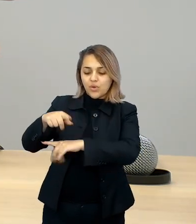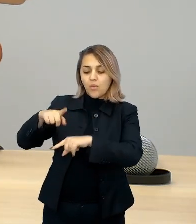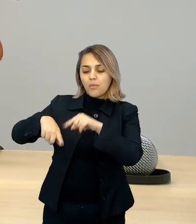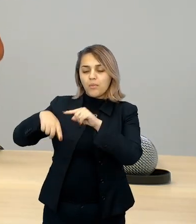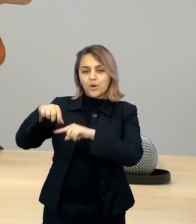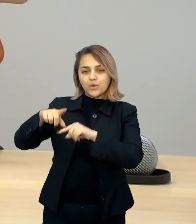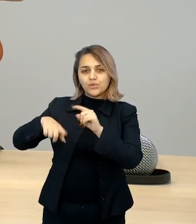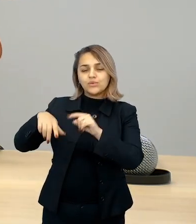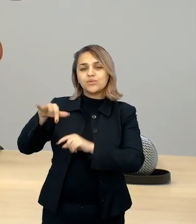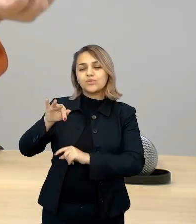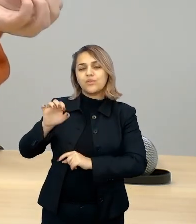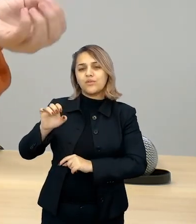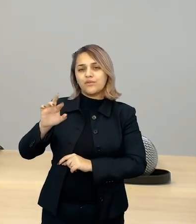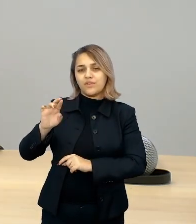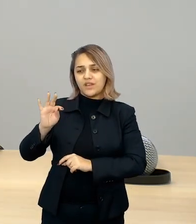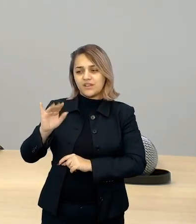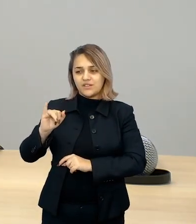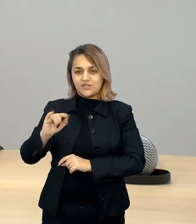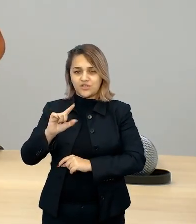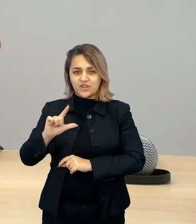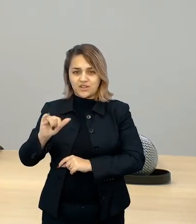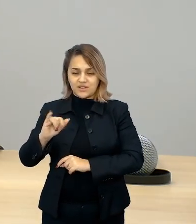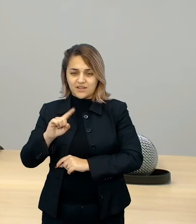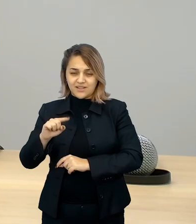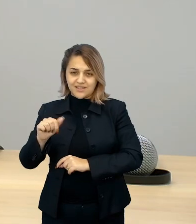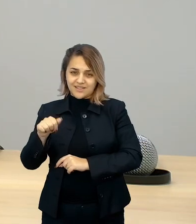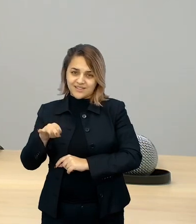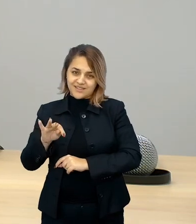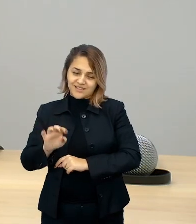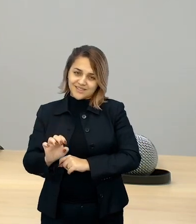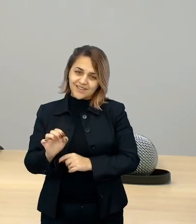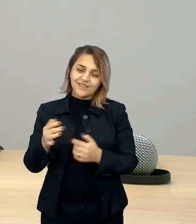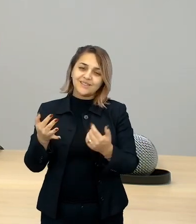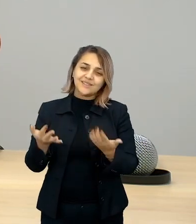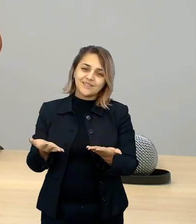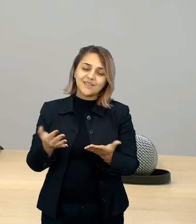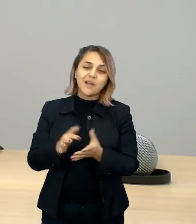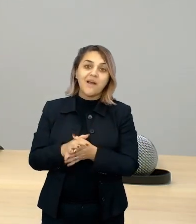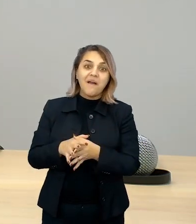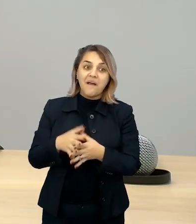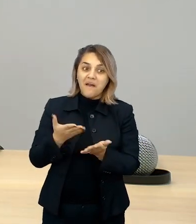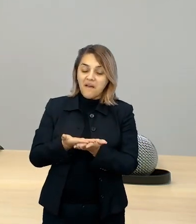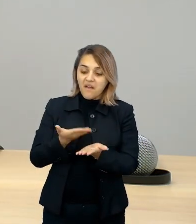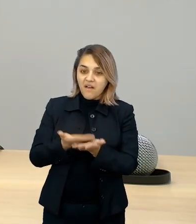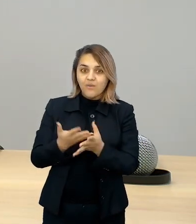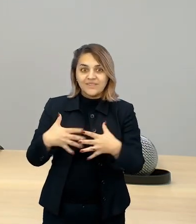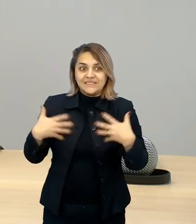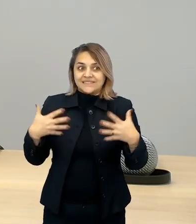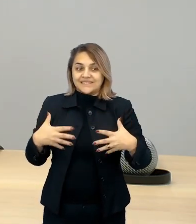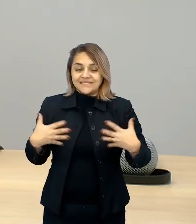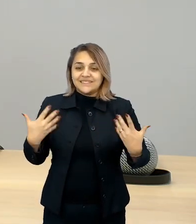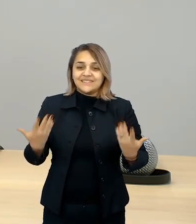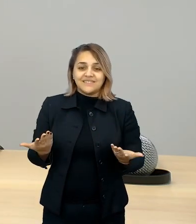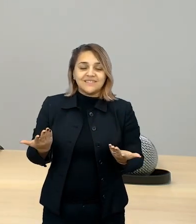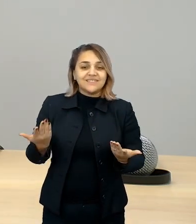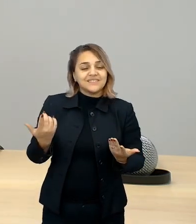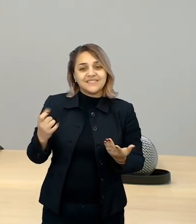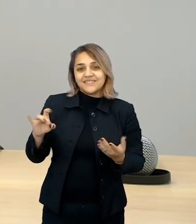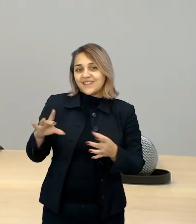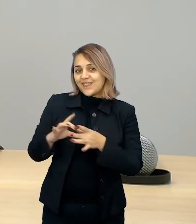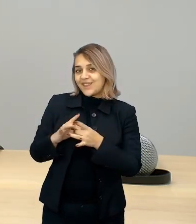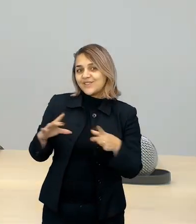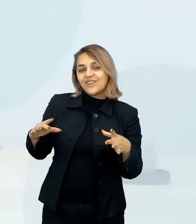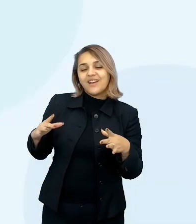taque fogo nessa biomassa. Bom, pessoal, a aula estava ali empolgante. Se deixar, eu falo o resto da tarde aí com